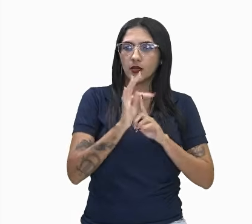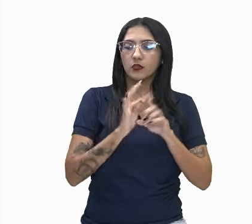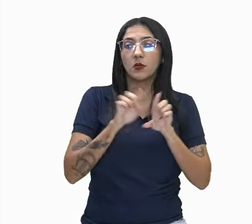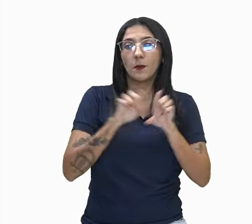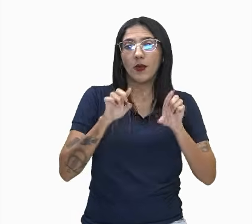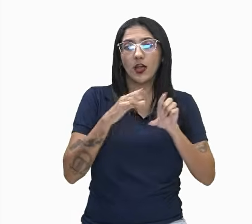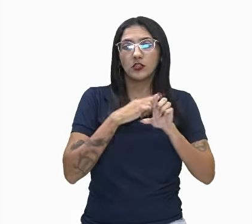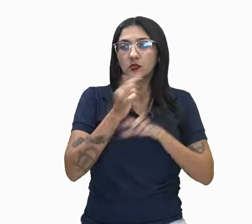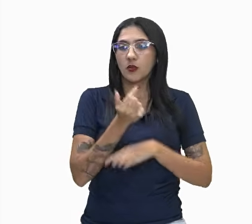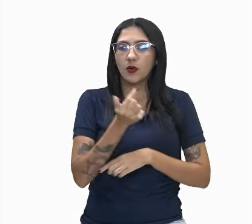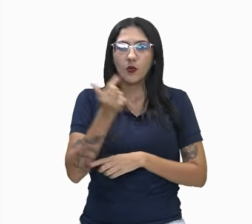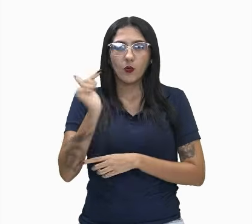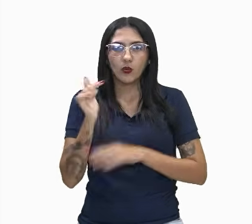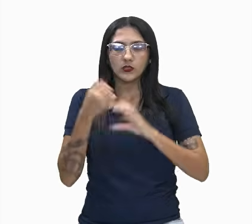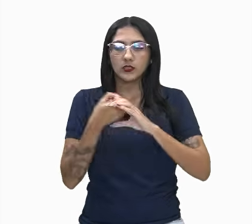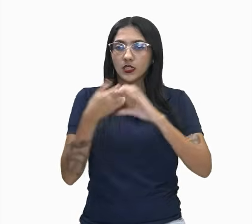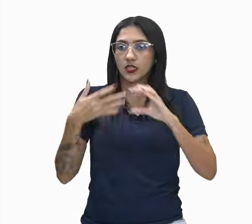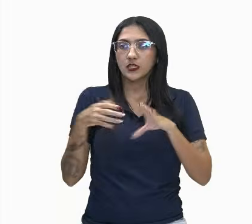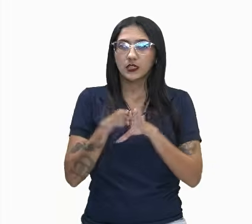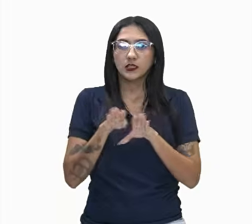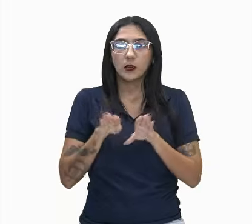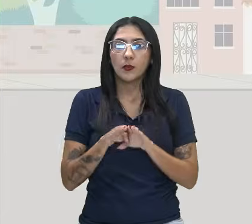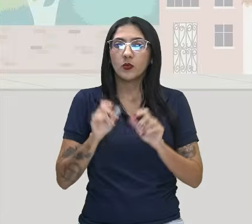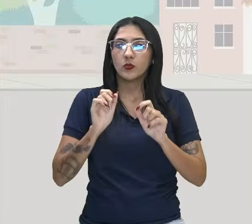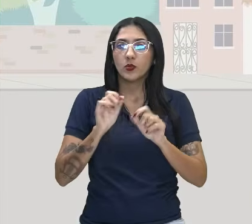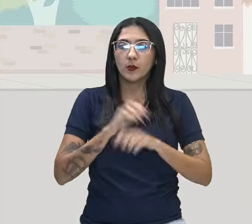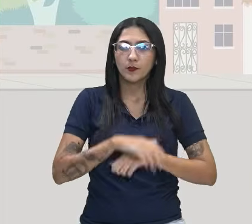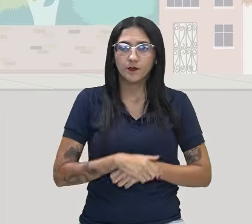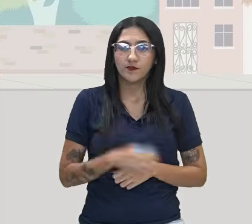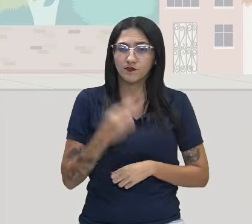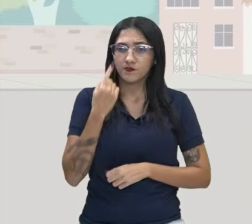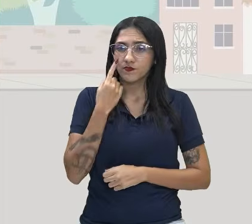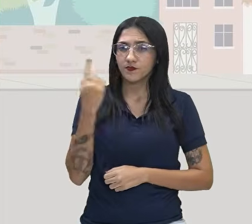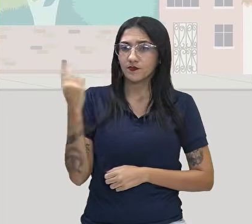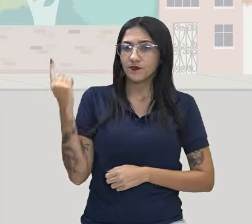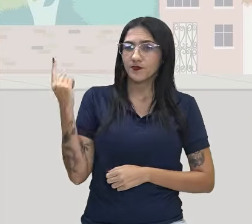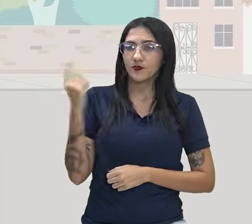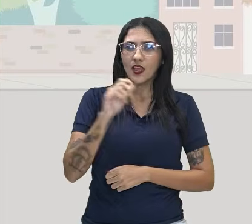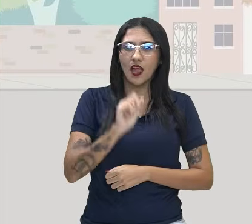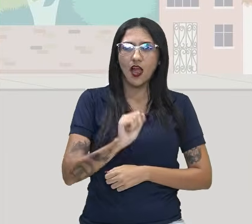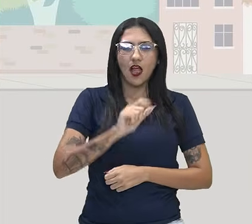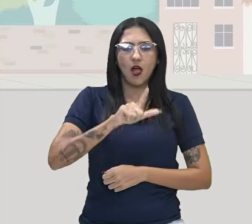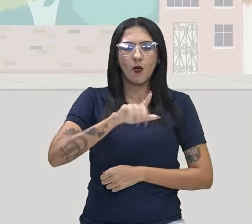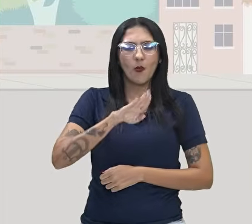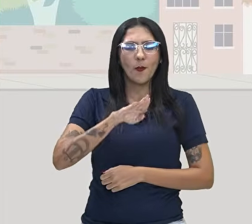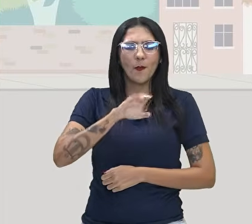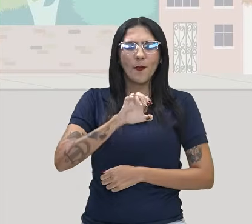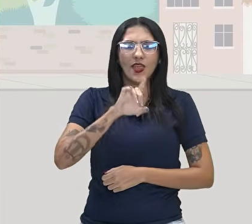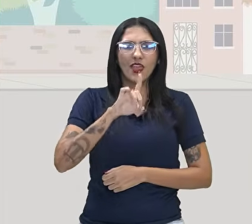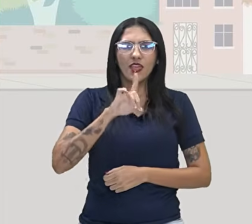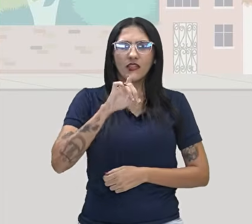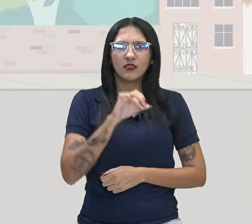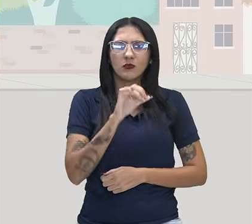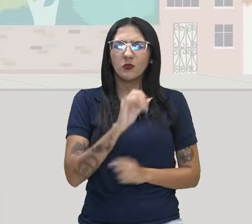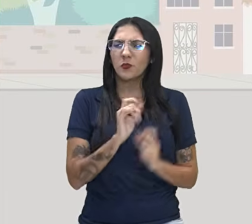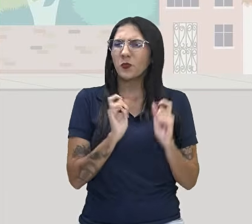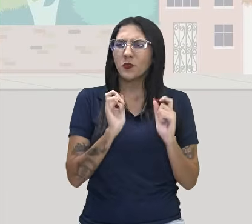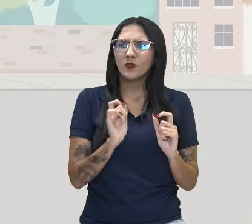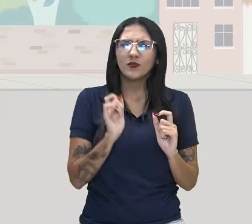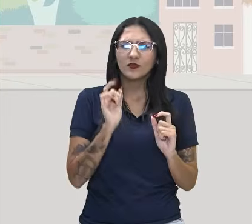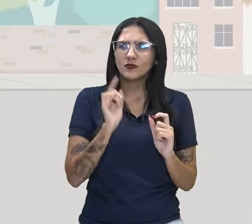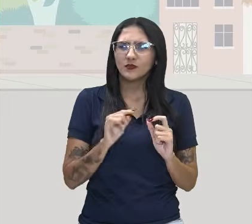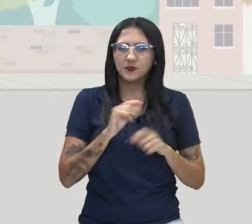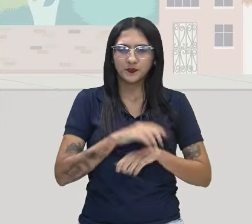elemento climático que é o albedo, gente. O albedo, o que é albedo, professora?